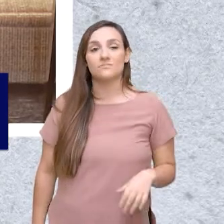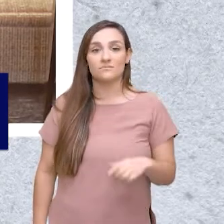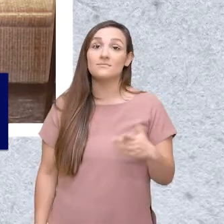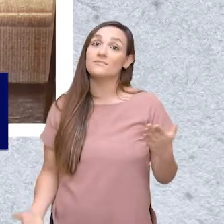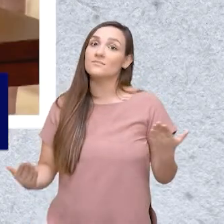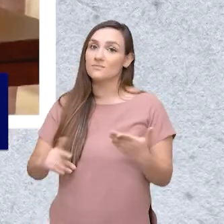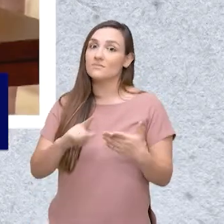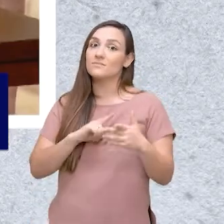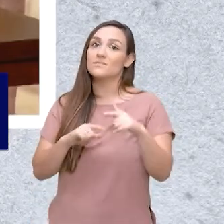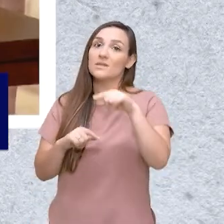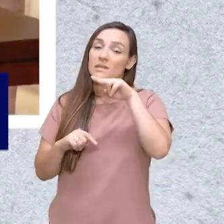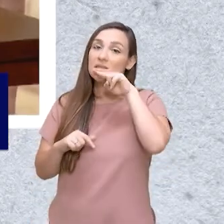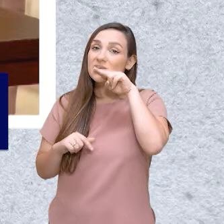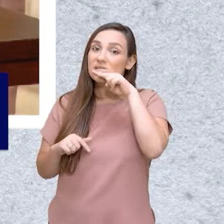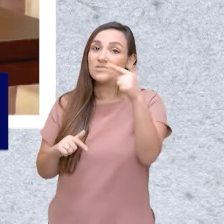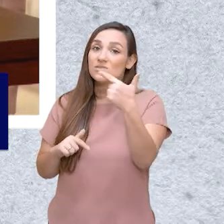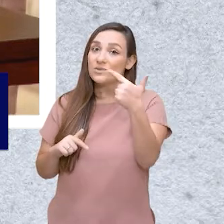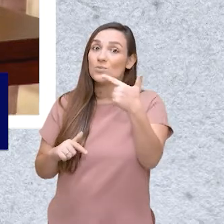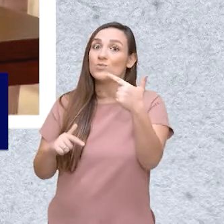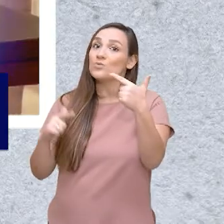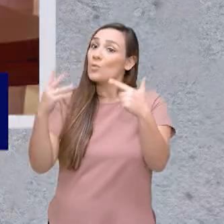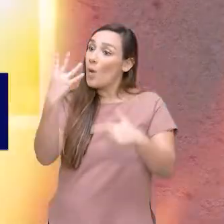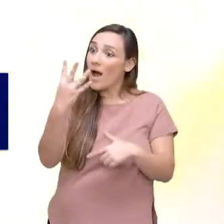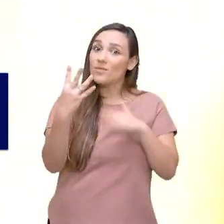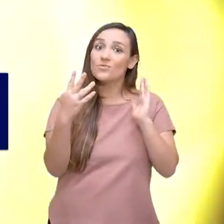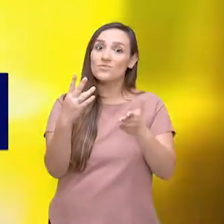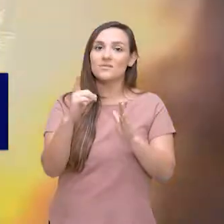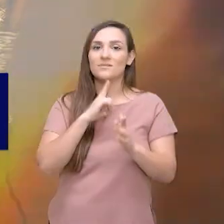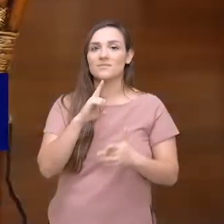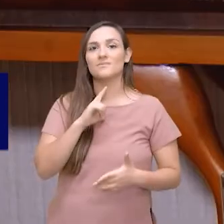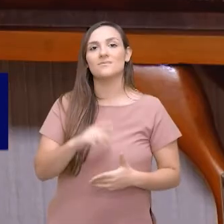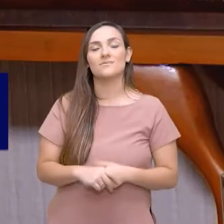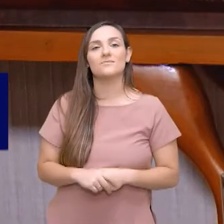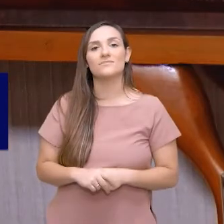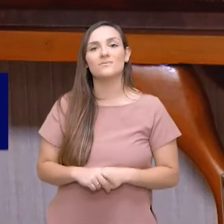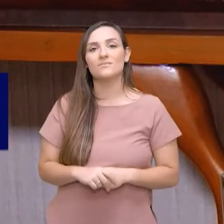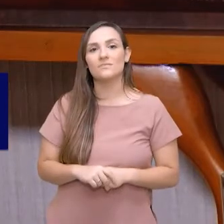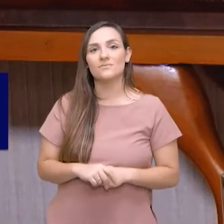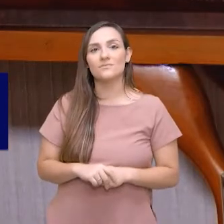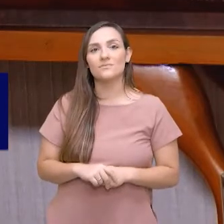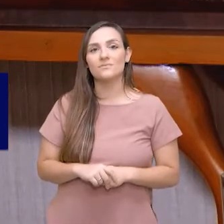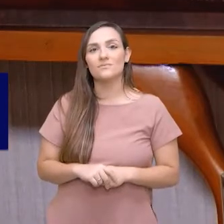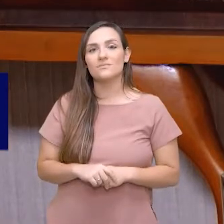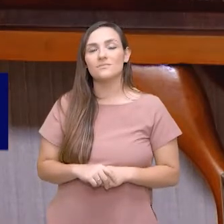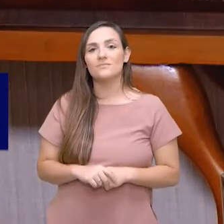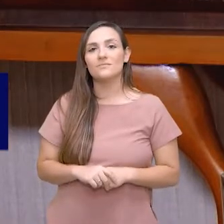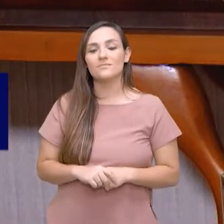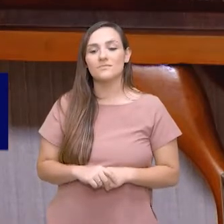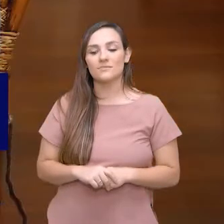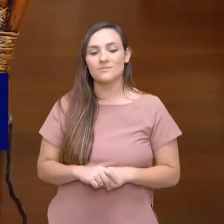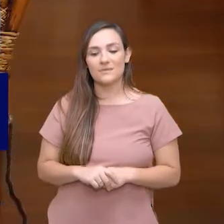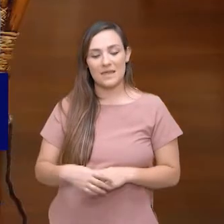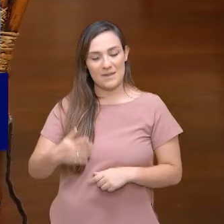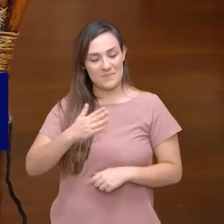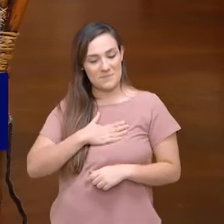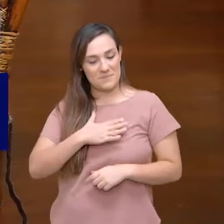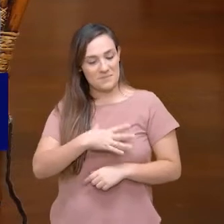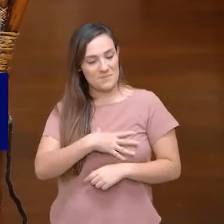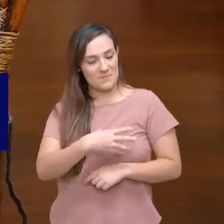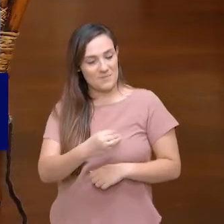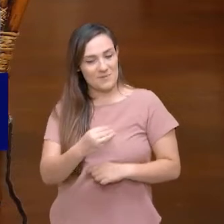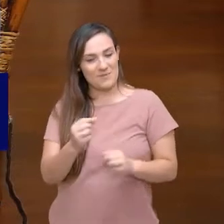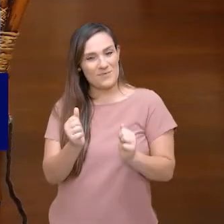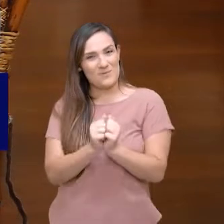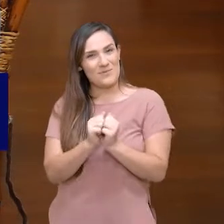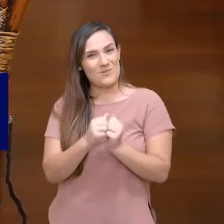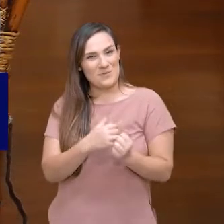Até agora, 4 bisnetos. 4 bisnetos. Né? O senhor... São os meus filhos com açúcar. Seus filhos com